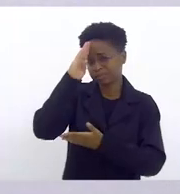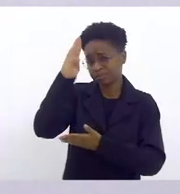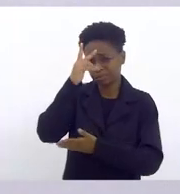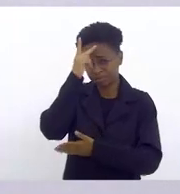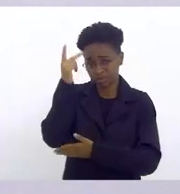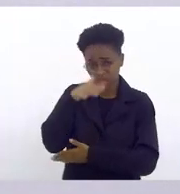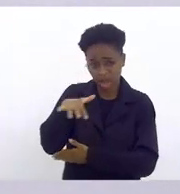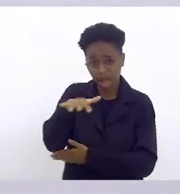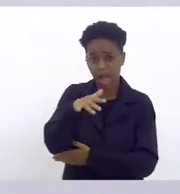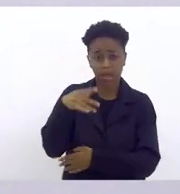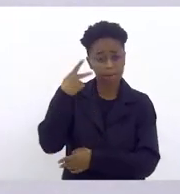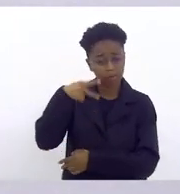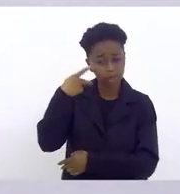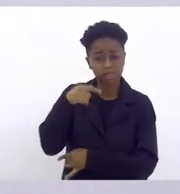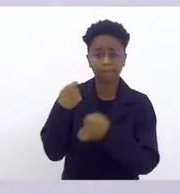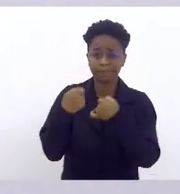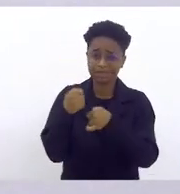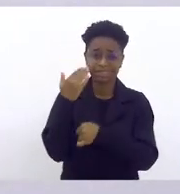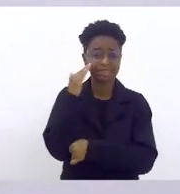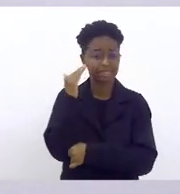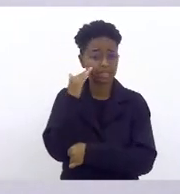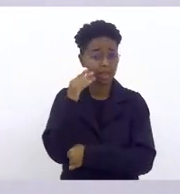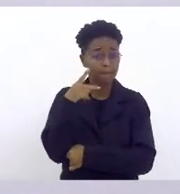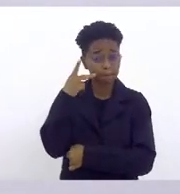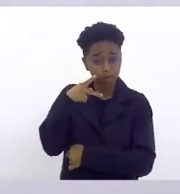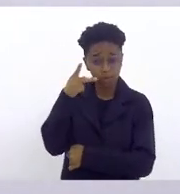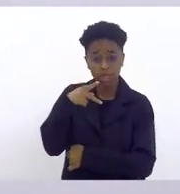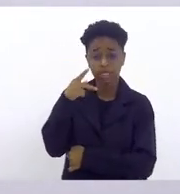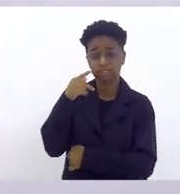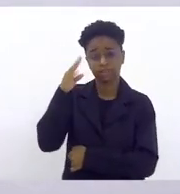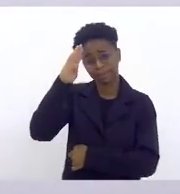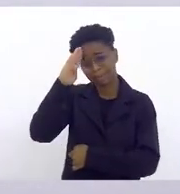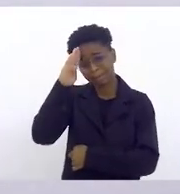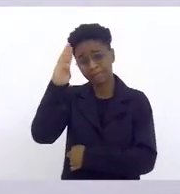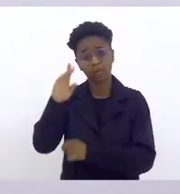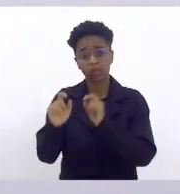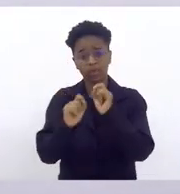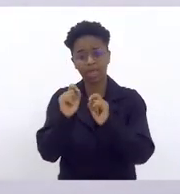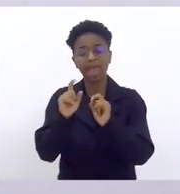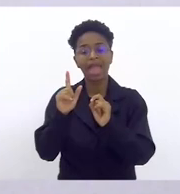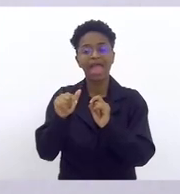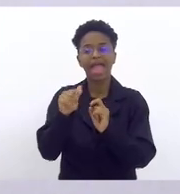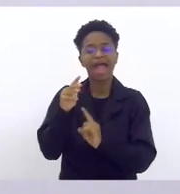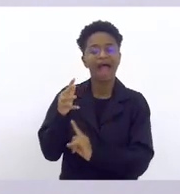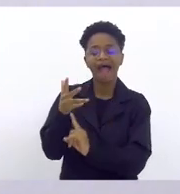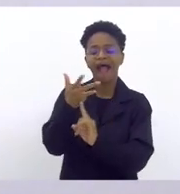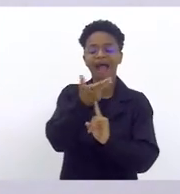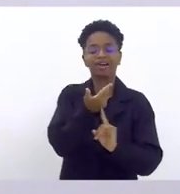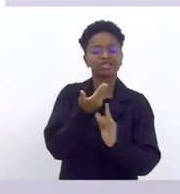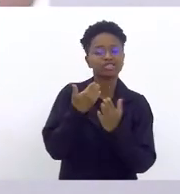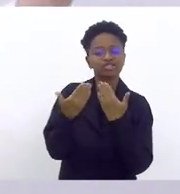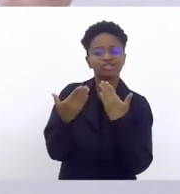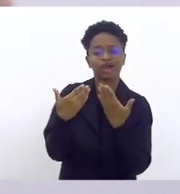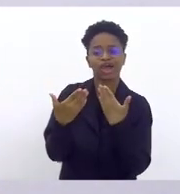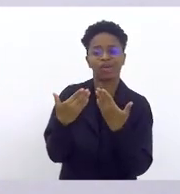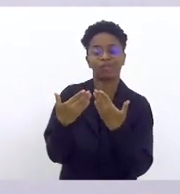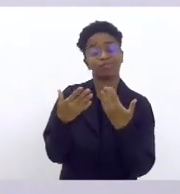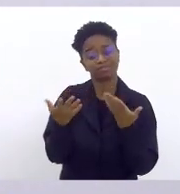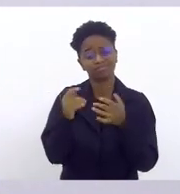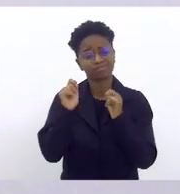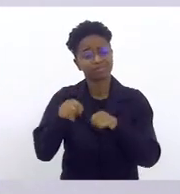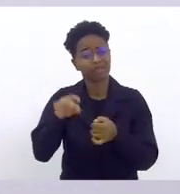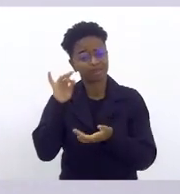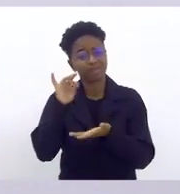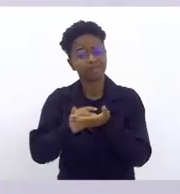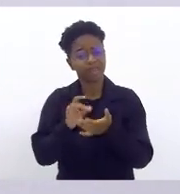devem ter a compreensão de que a política sobretudo ela é a arte do diálogo para que possa de fato não é